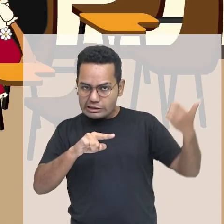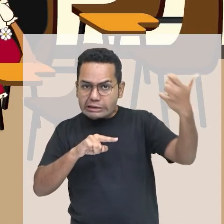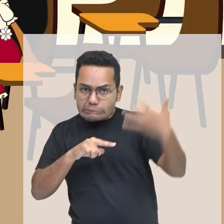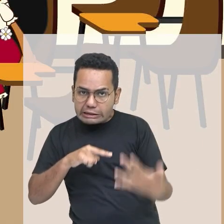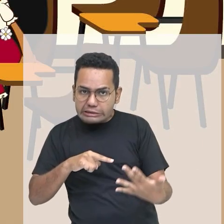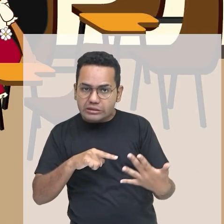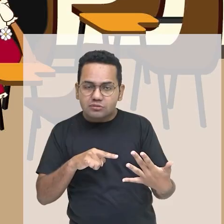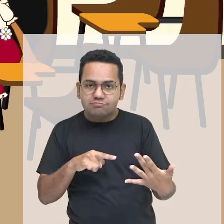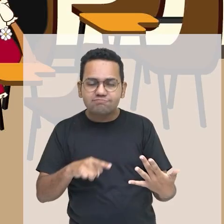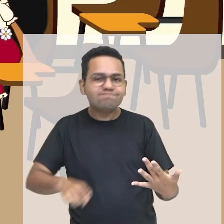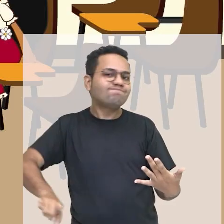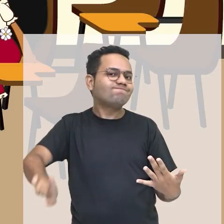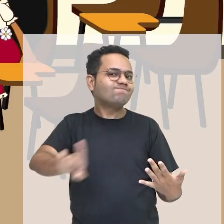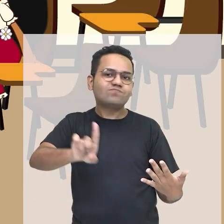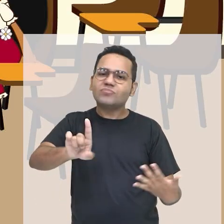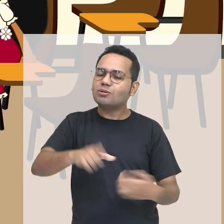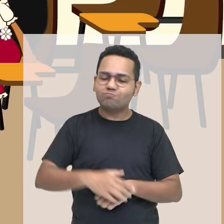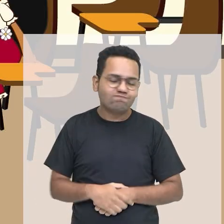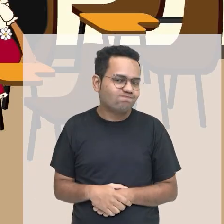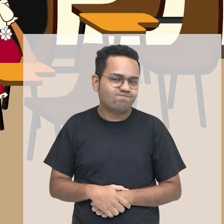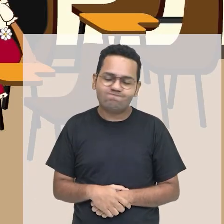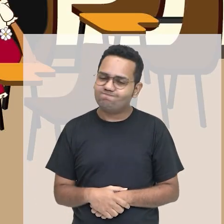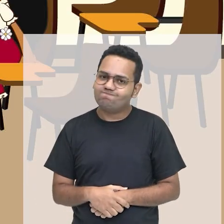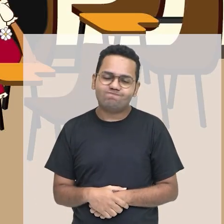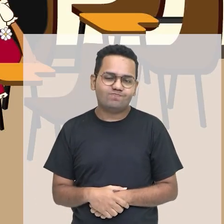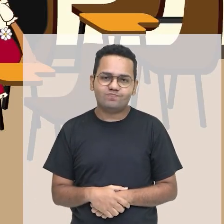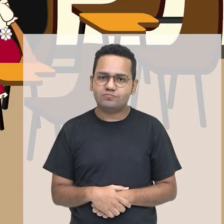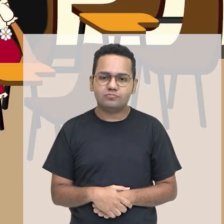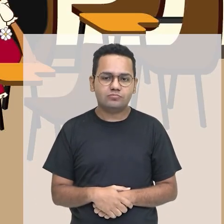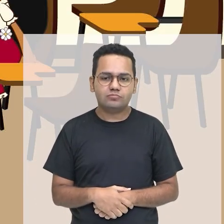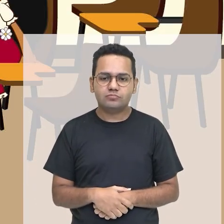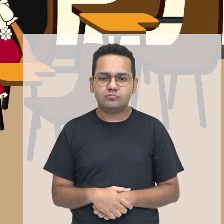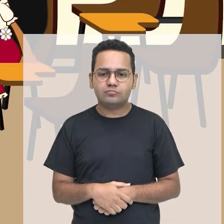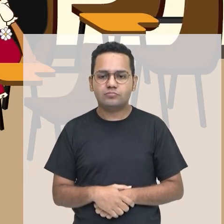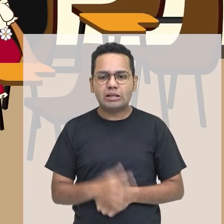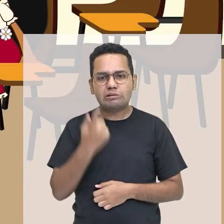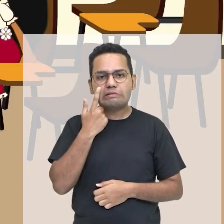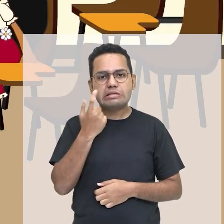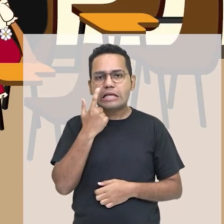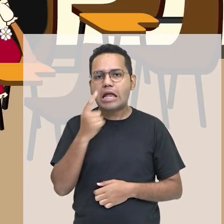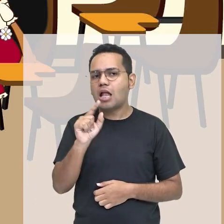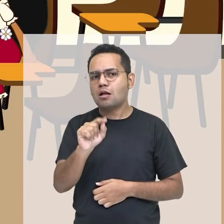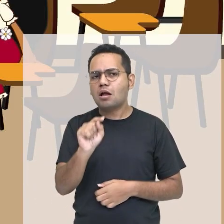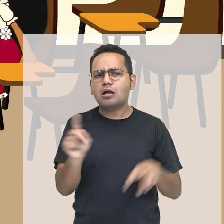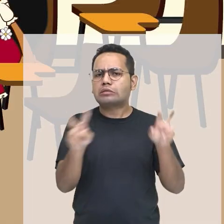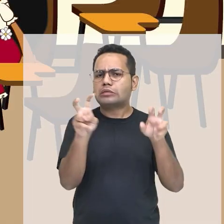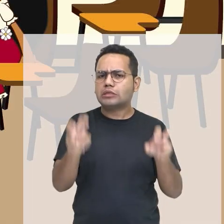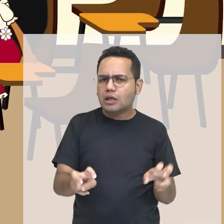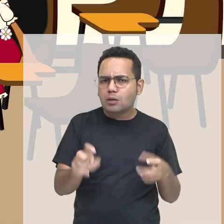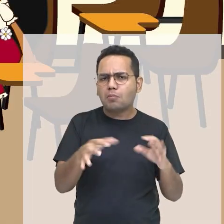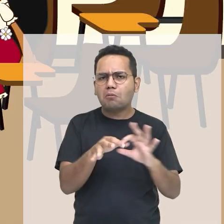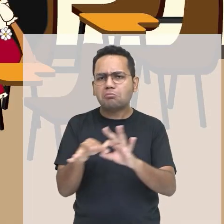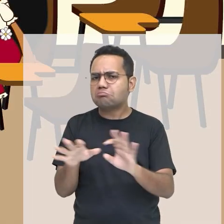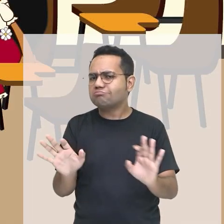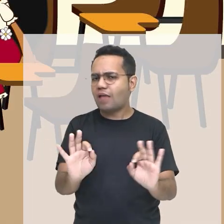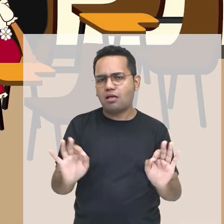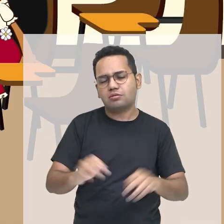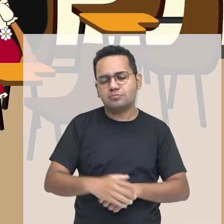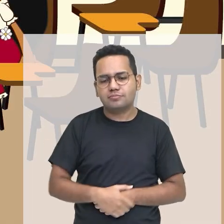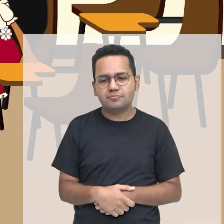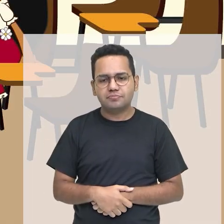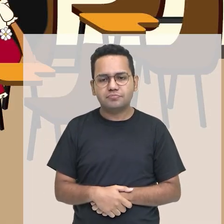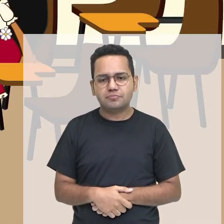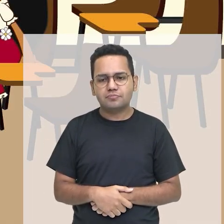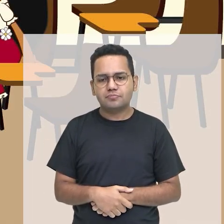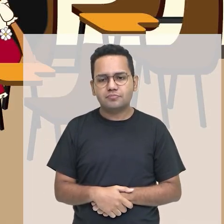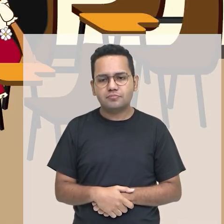Do que estava sendo transmitido. Ele não estava a par de toda aquela conversa, todo aquele contexto ali. Então, as